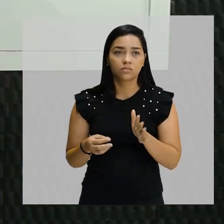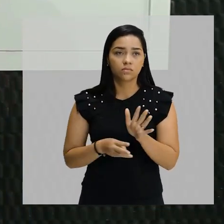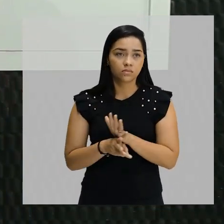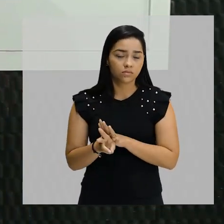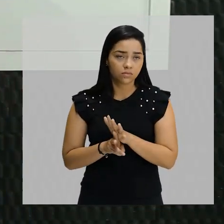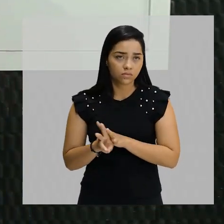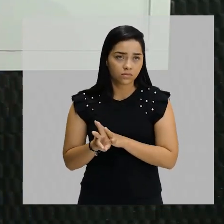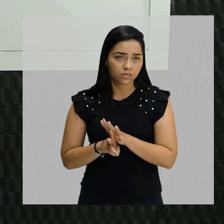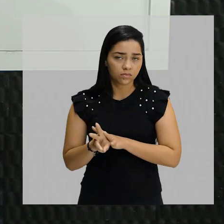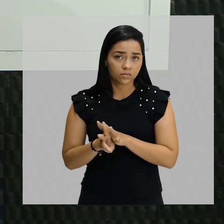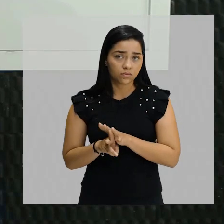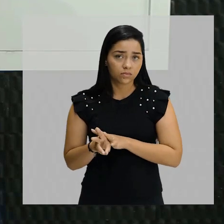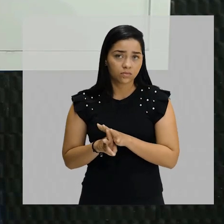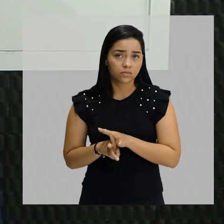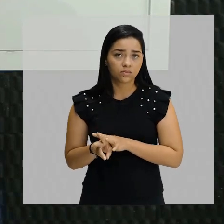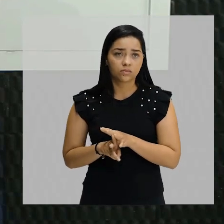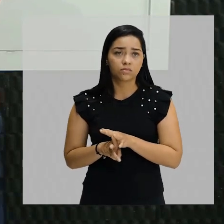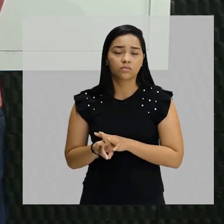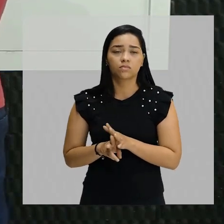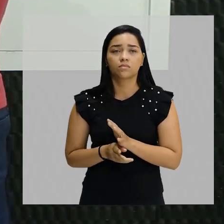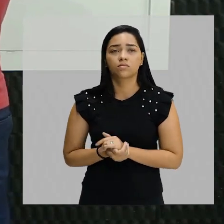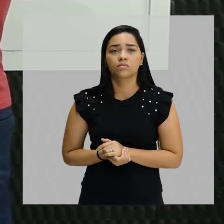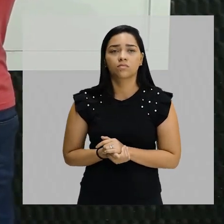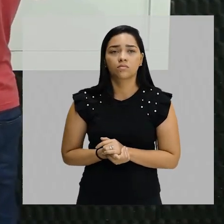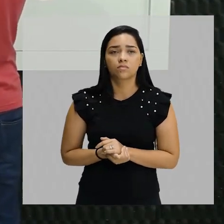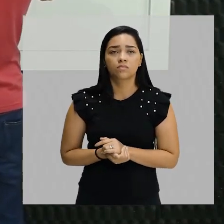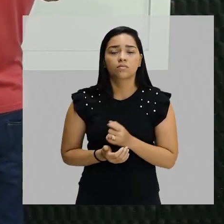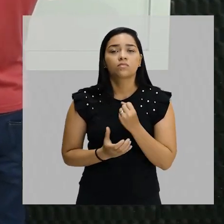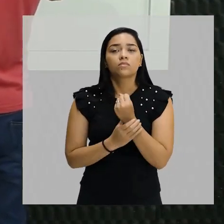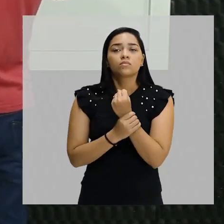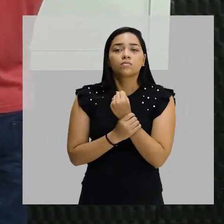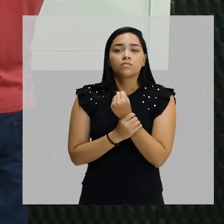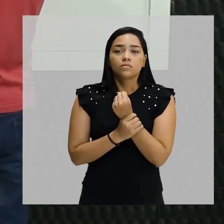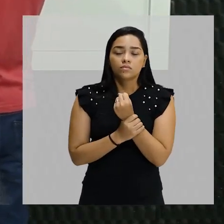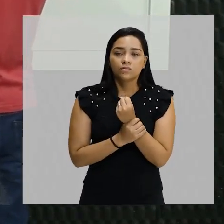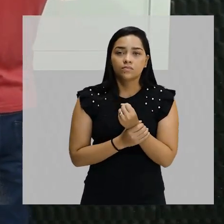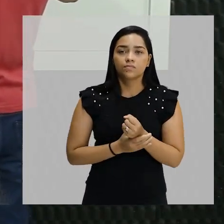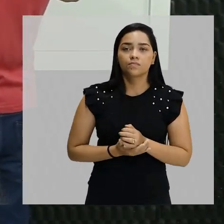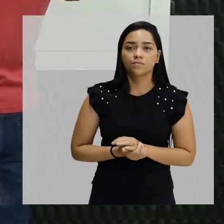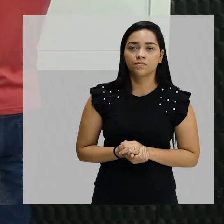método olha um método seguro olha